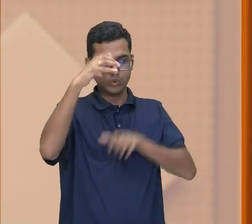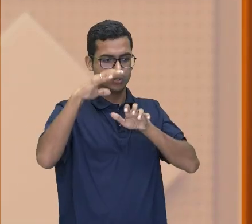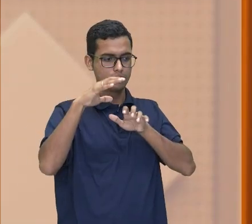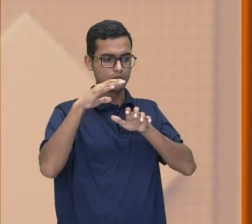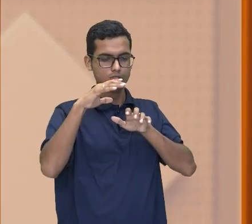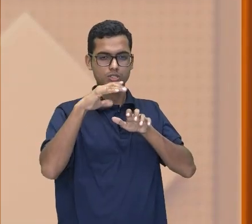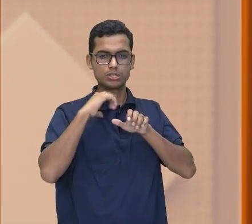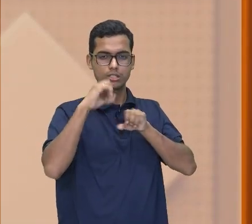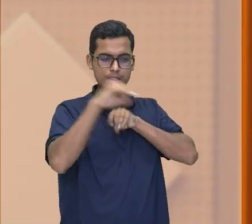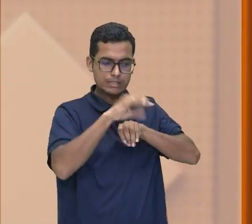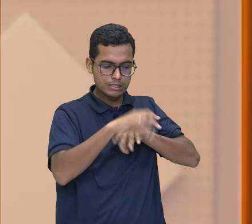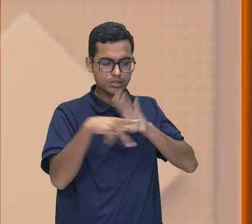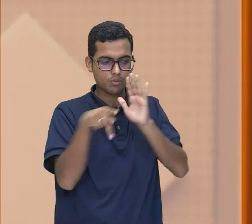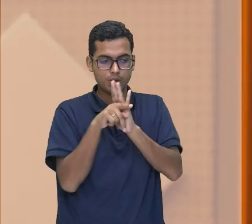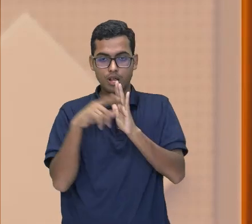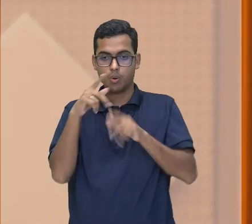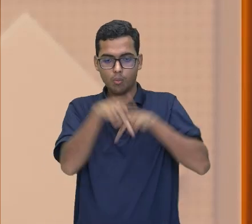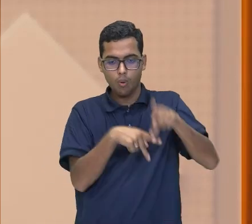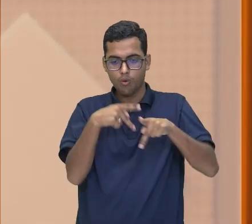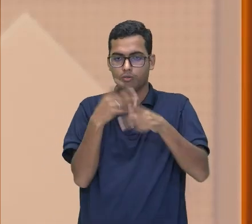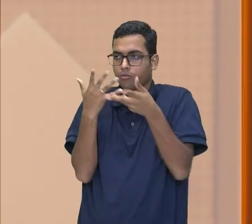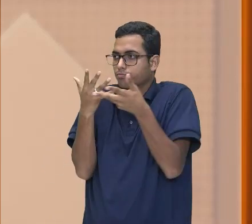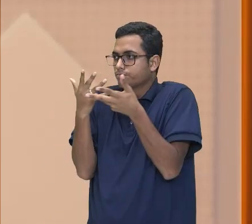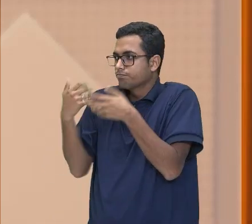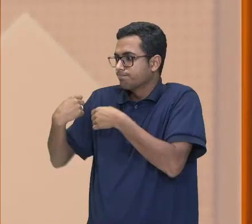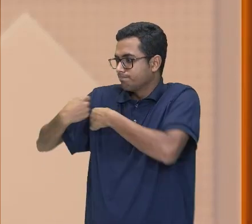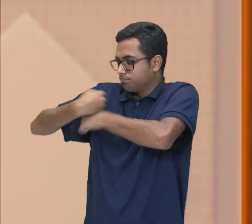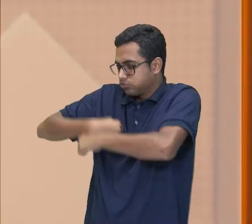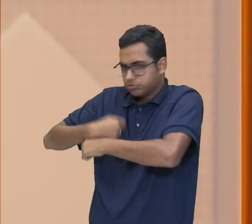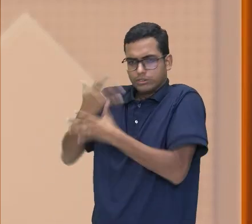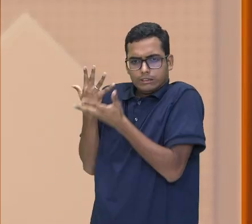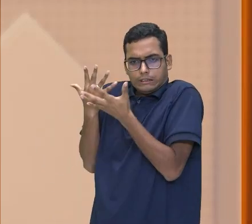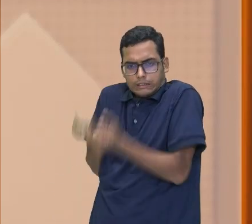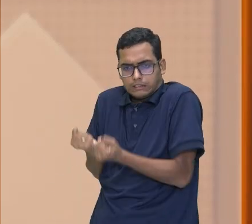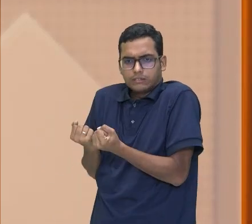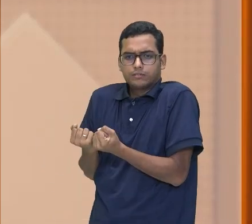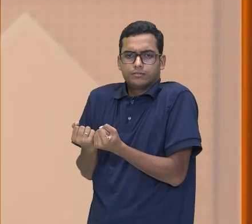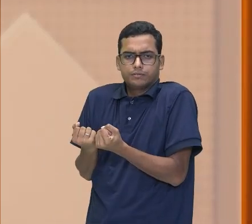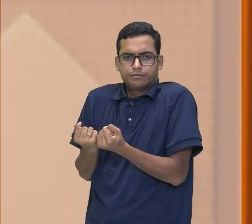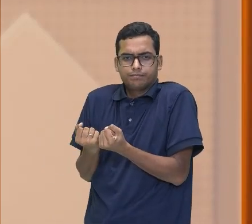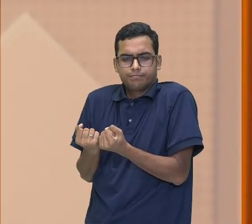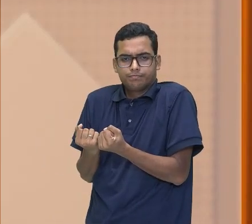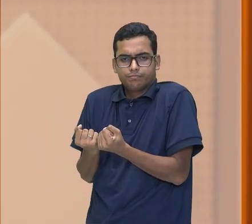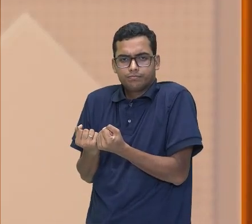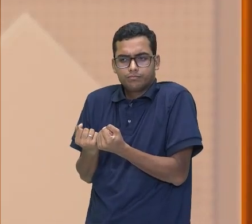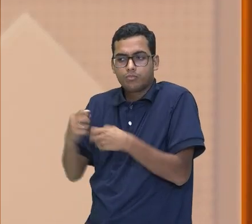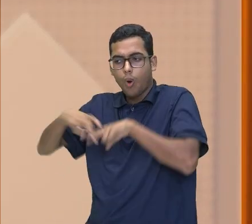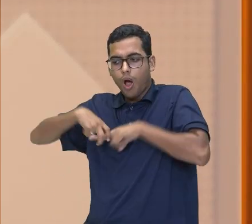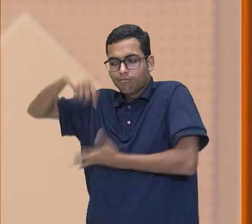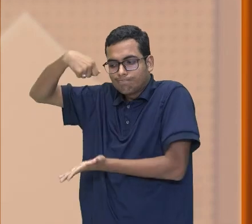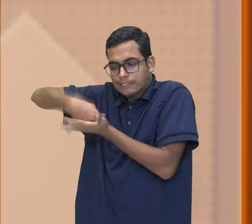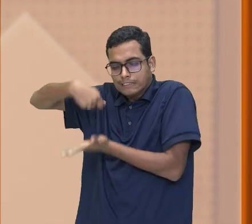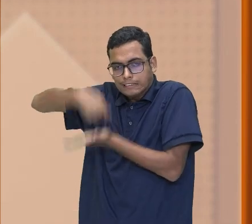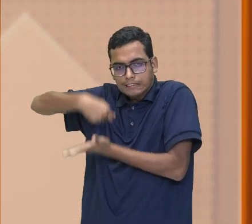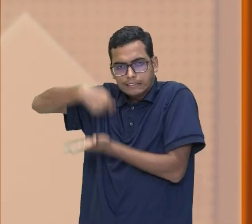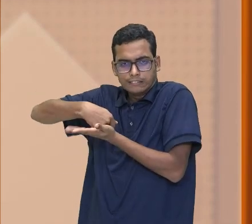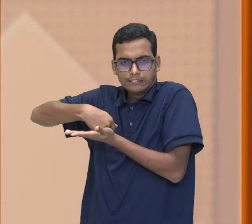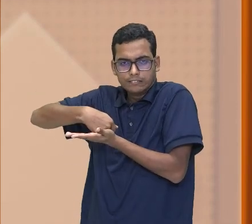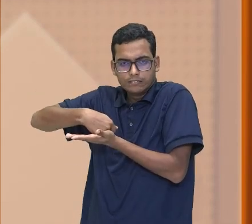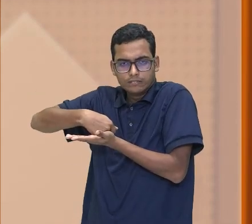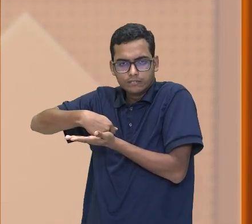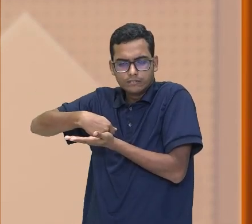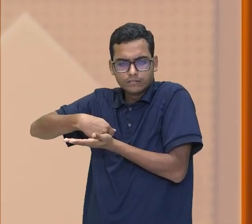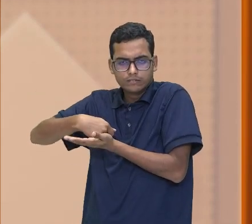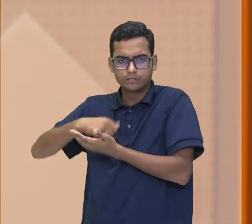certo? Outro fator também, que é uma característica do eurocentrismo, é o uso da arquitetura europeia nos